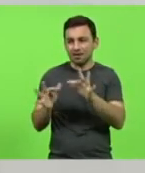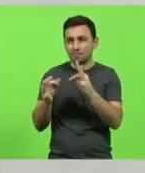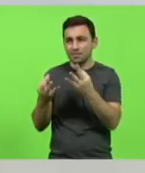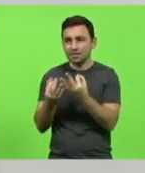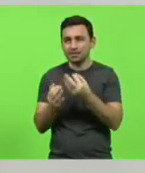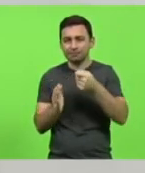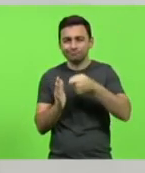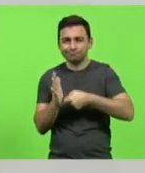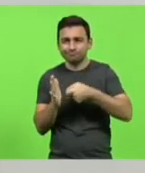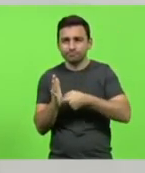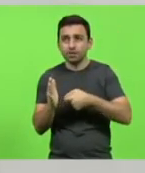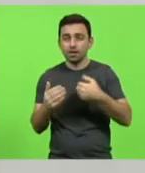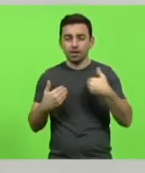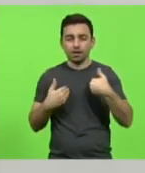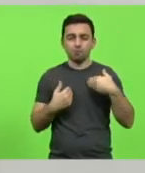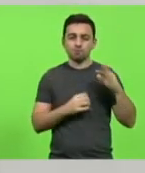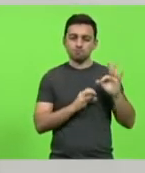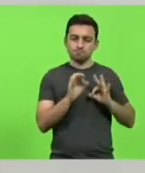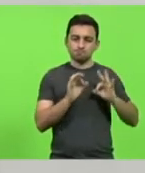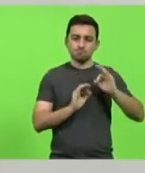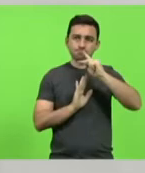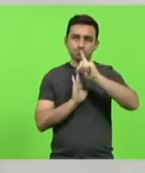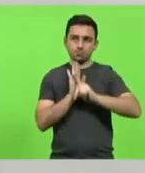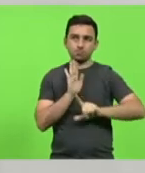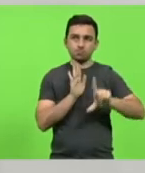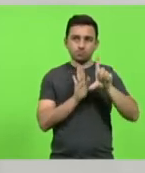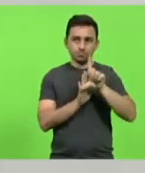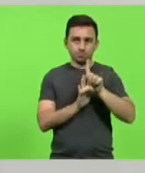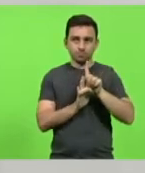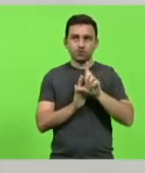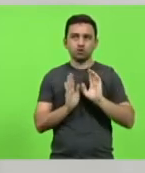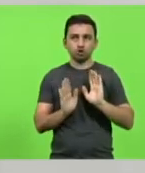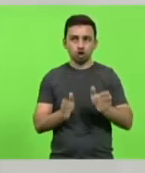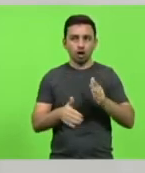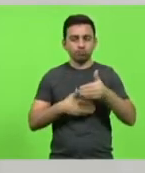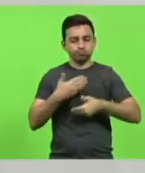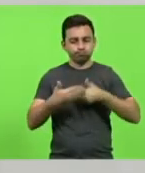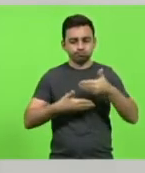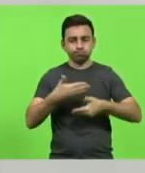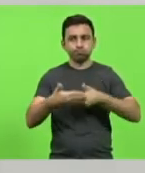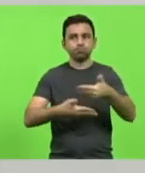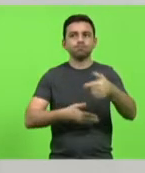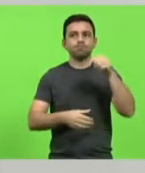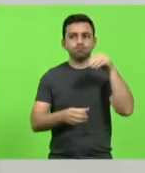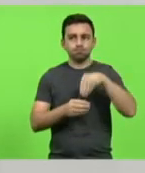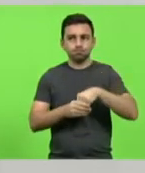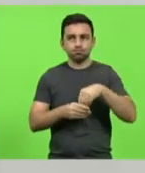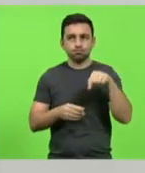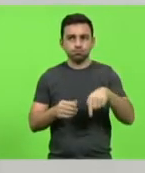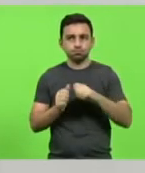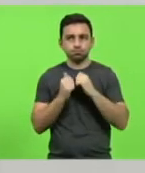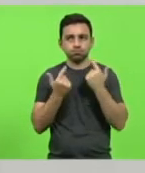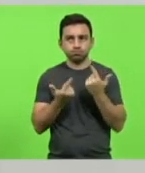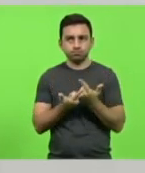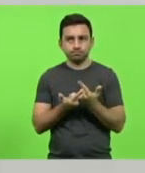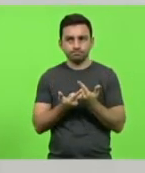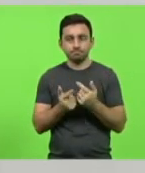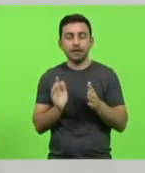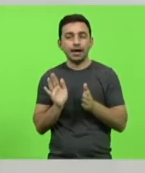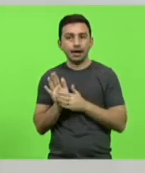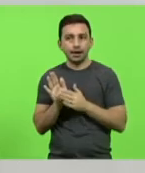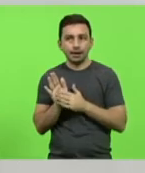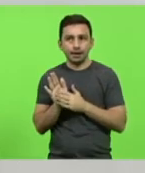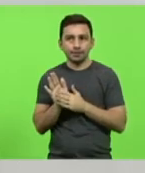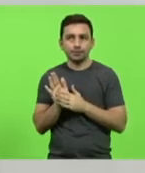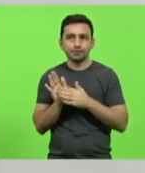que formulei esse projeto de lei que já tramita nesta casa. Trata-se de uma iniciativa que